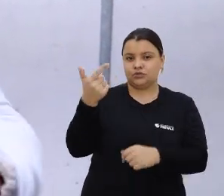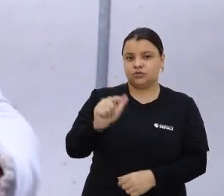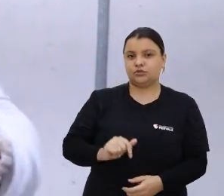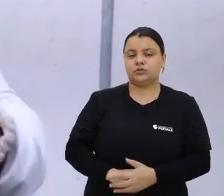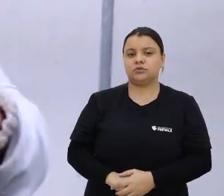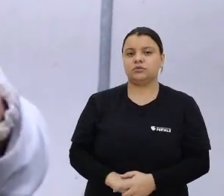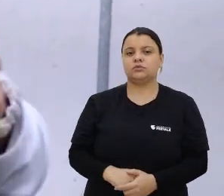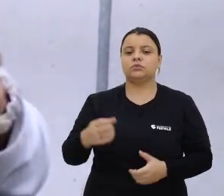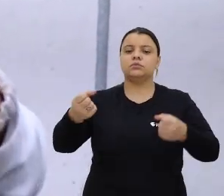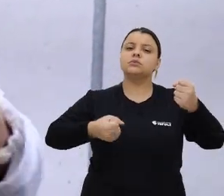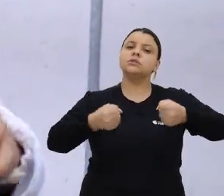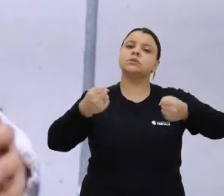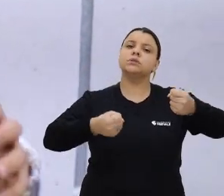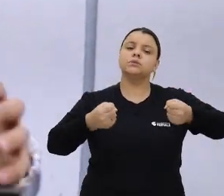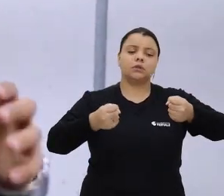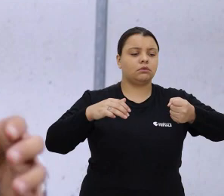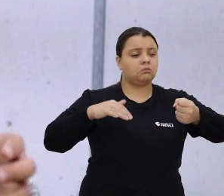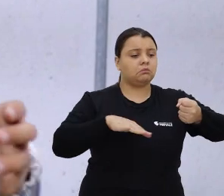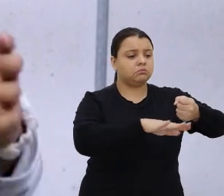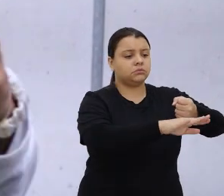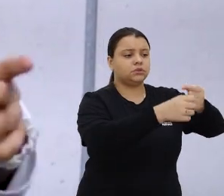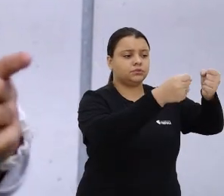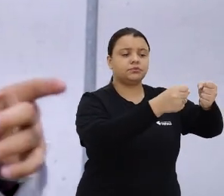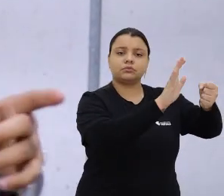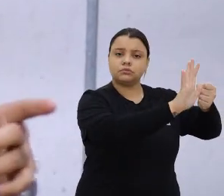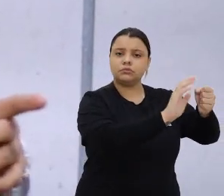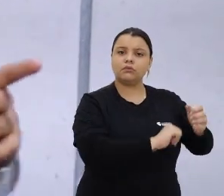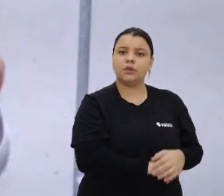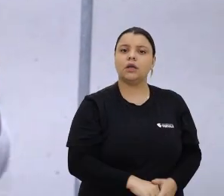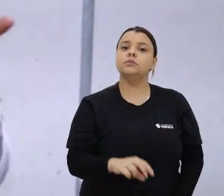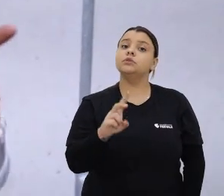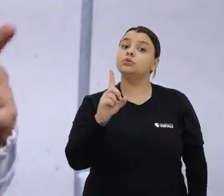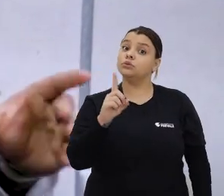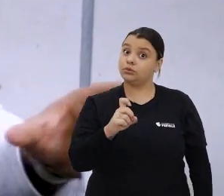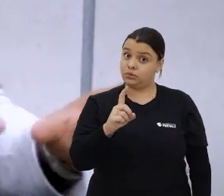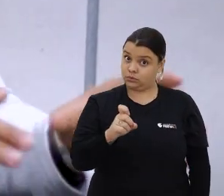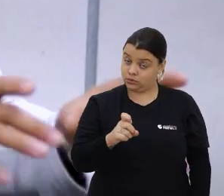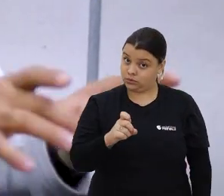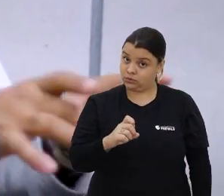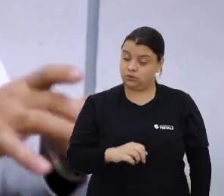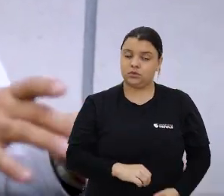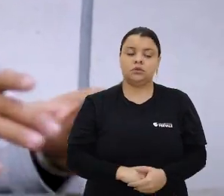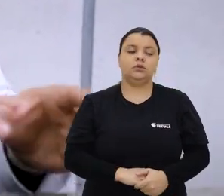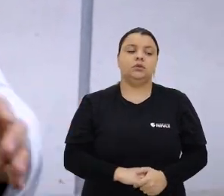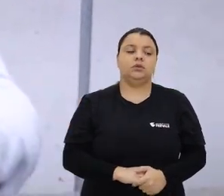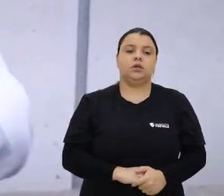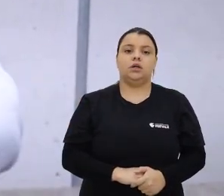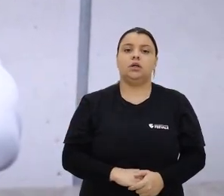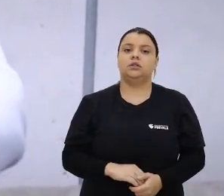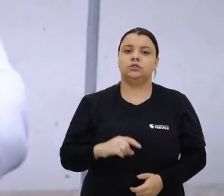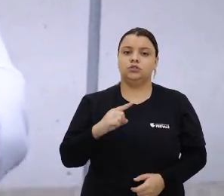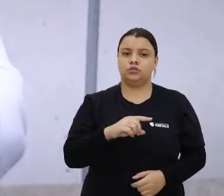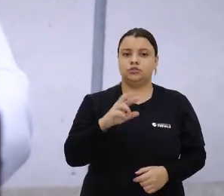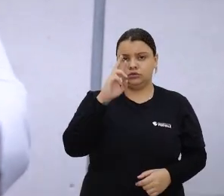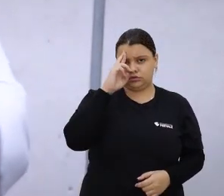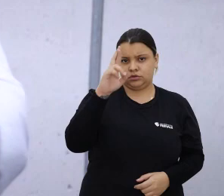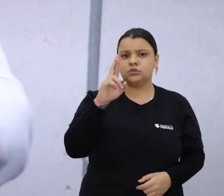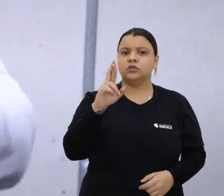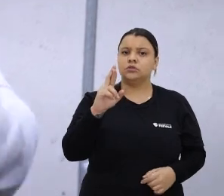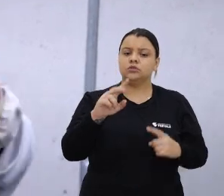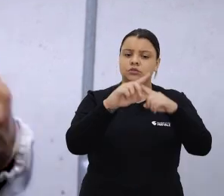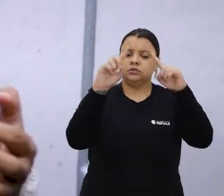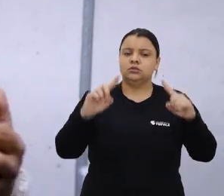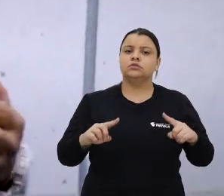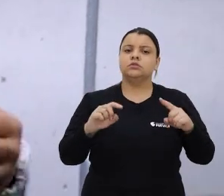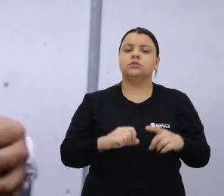meu carro num estacionamento de acesso único e exclusivo de dirigentes e funcionários